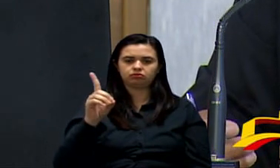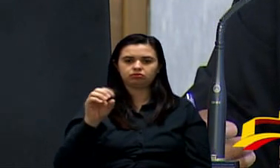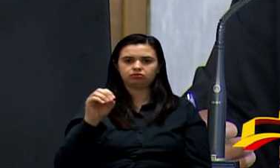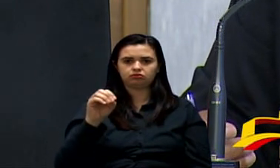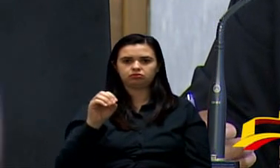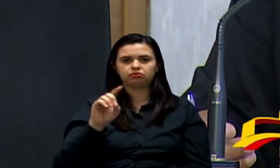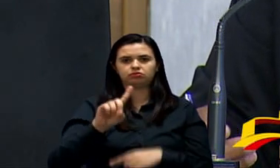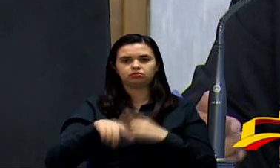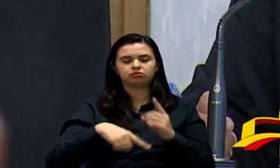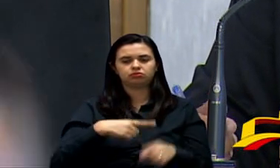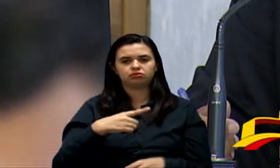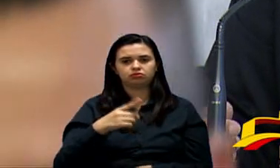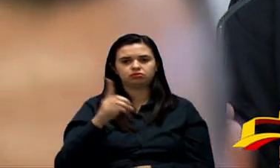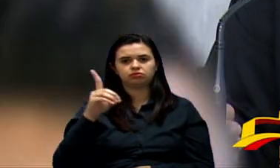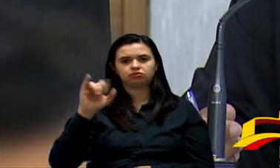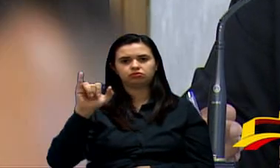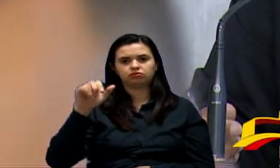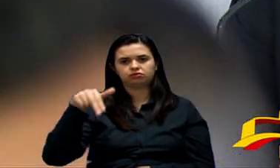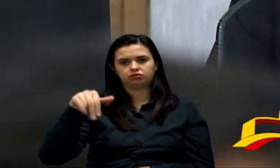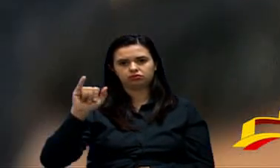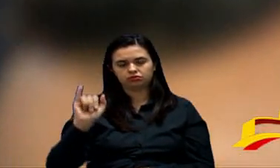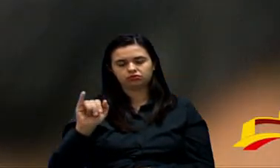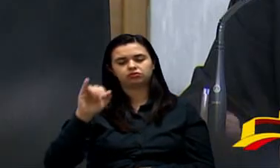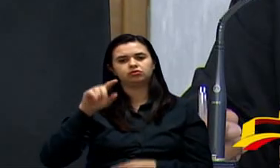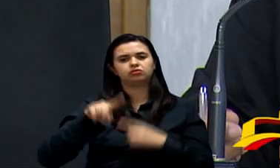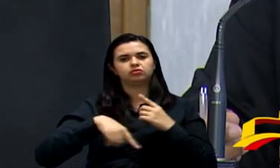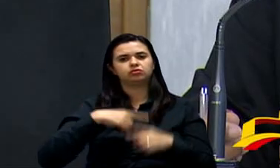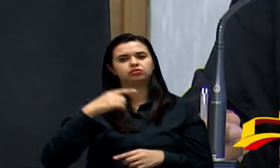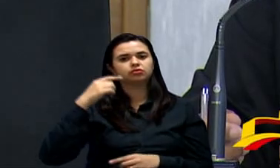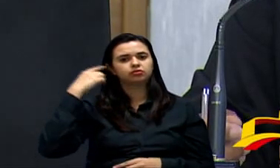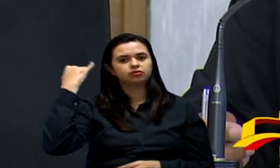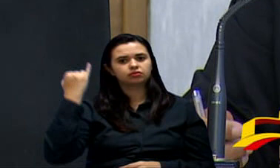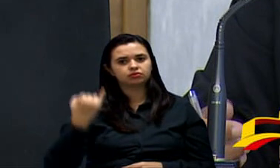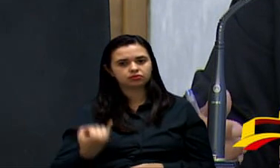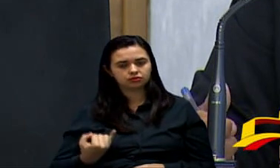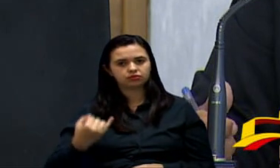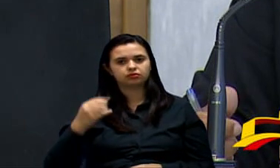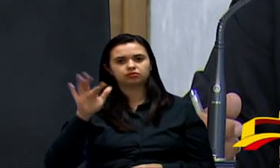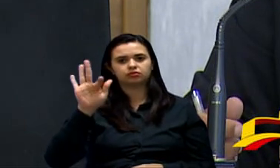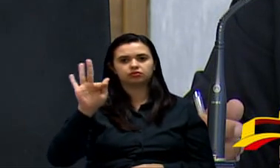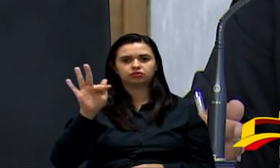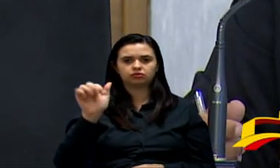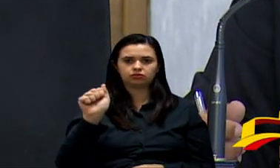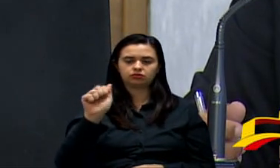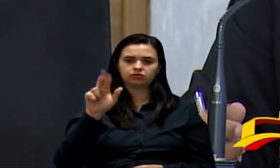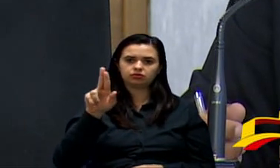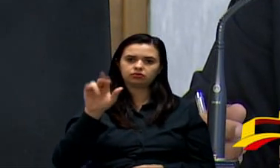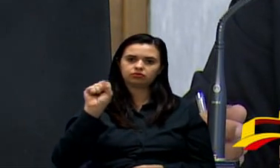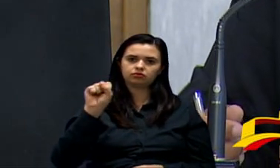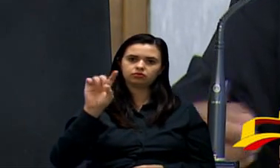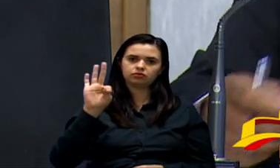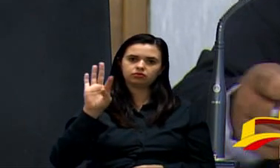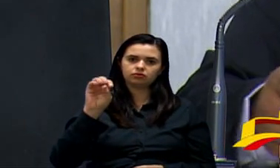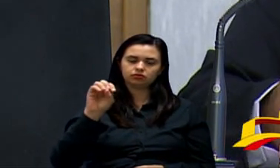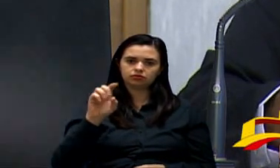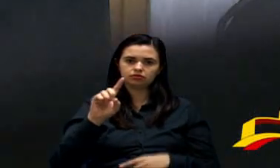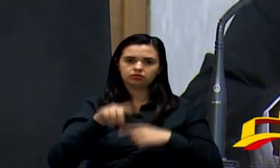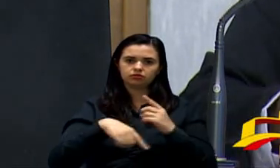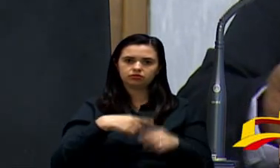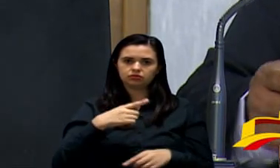a terceira, Yara, o quarto, Fausto, foi o Cristiano, o Rodrigo e a Fernanda.